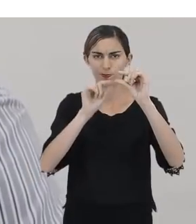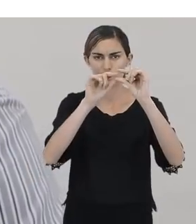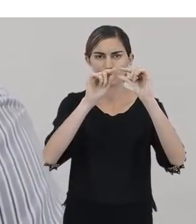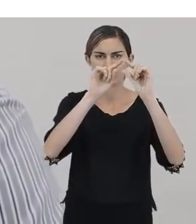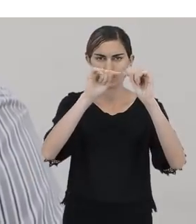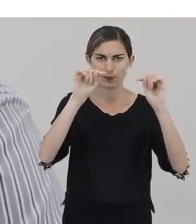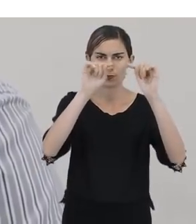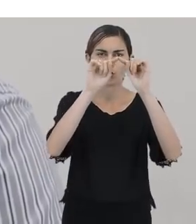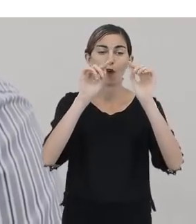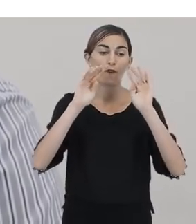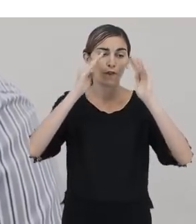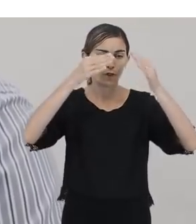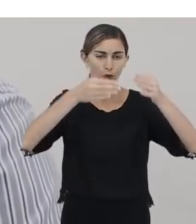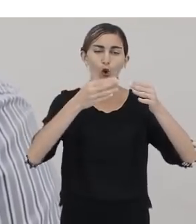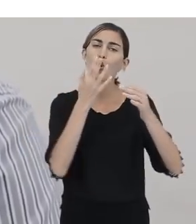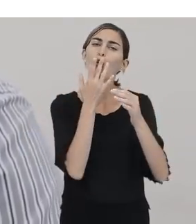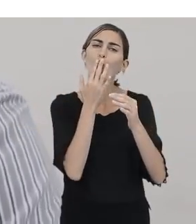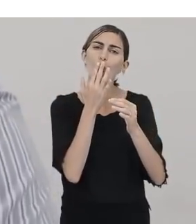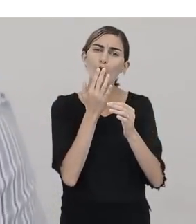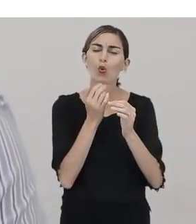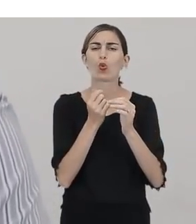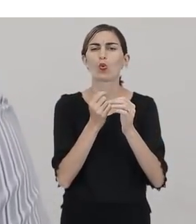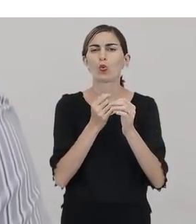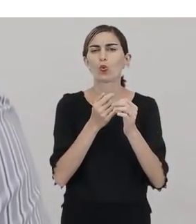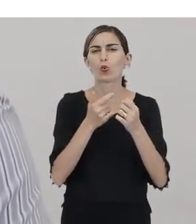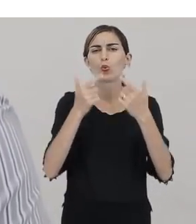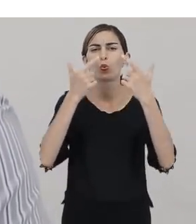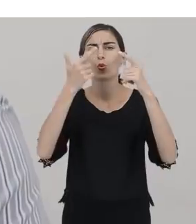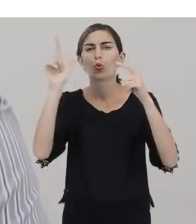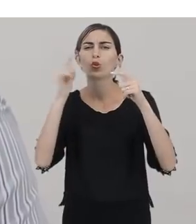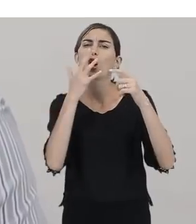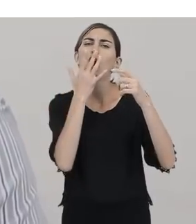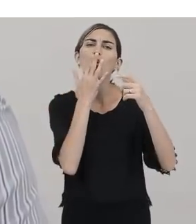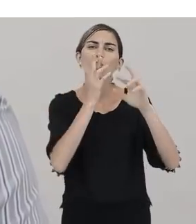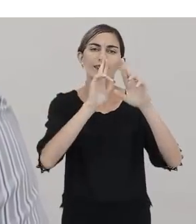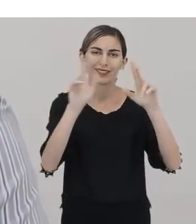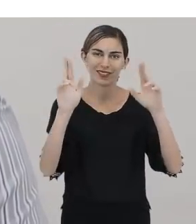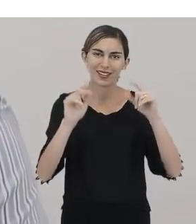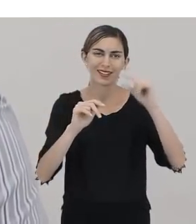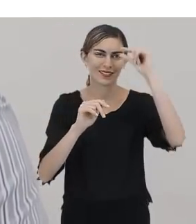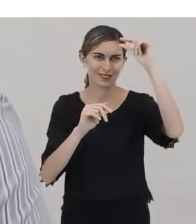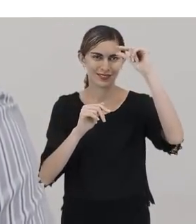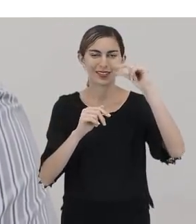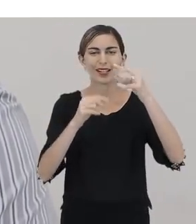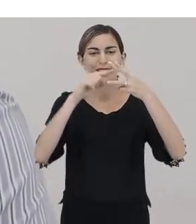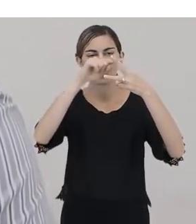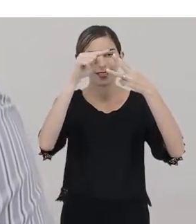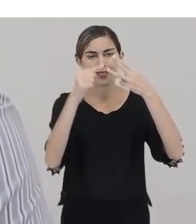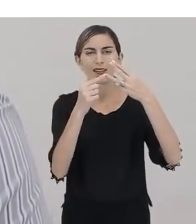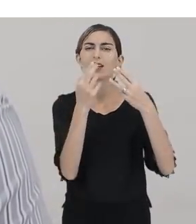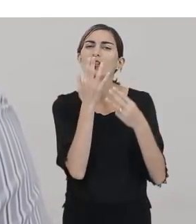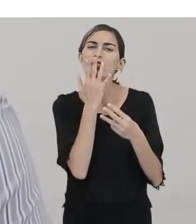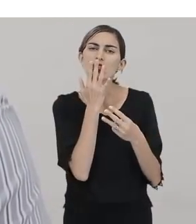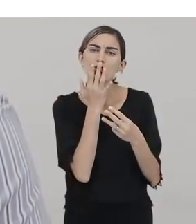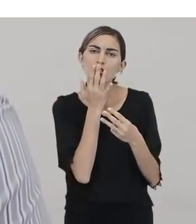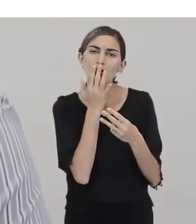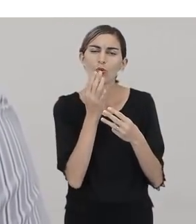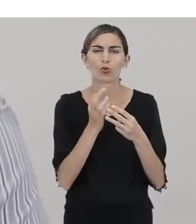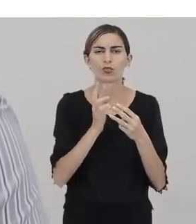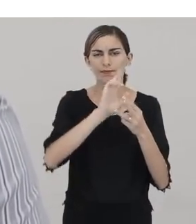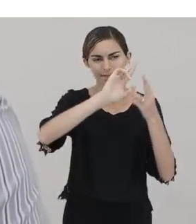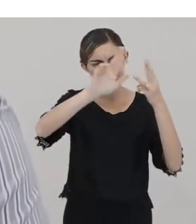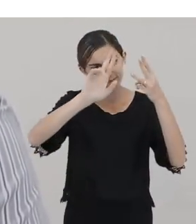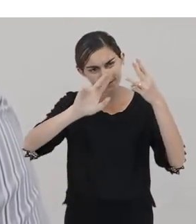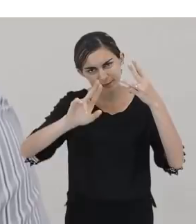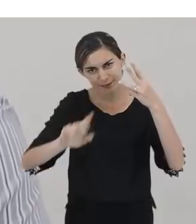em foco, ele vai ter outra cor. E por default ele tem essa última cor aqui. Então você define 3 cores para estados